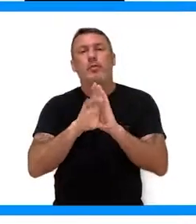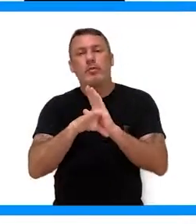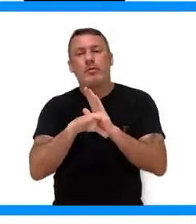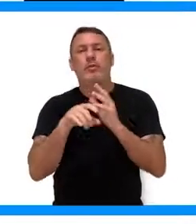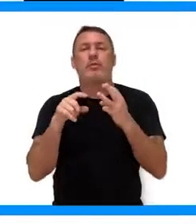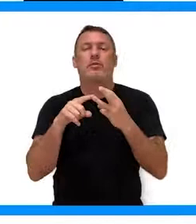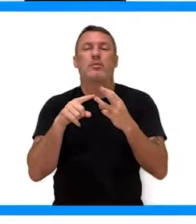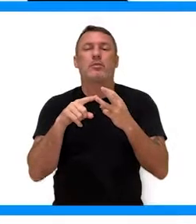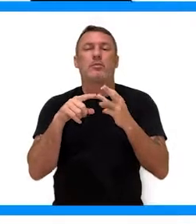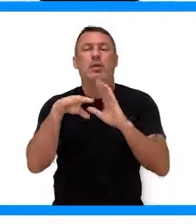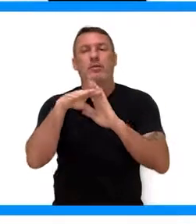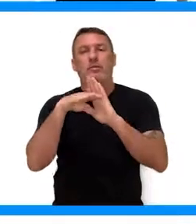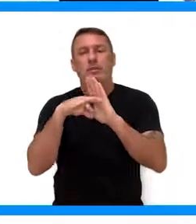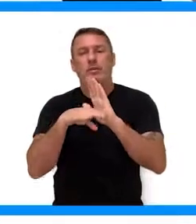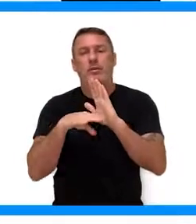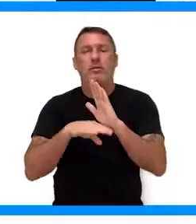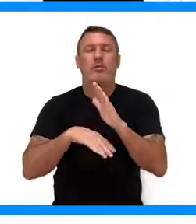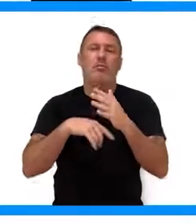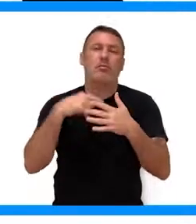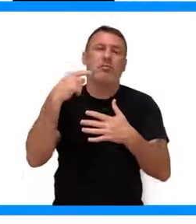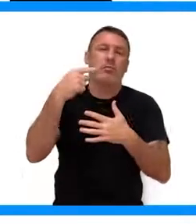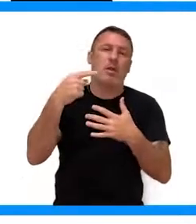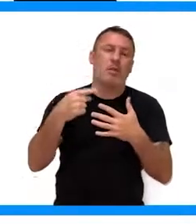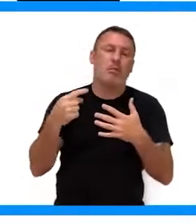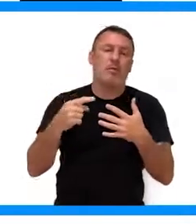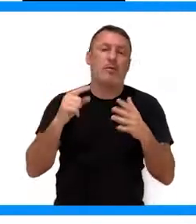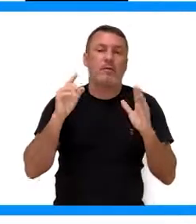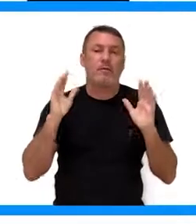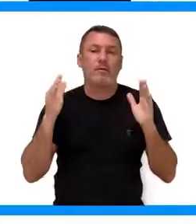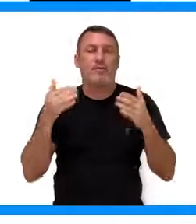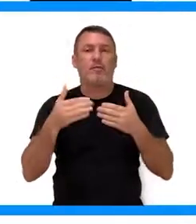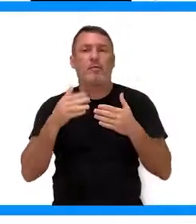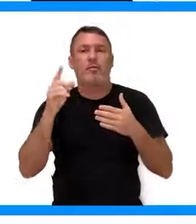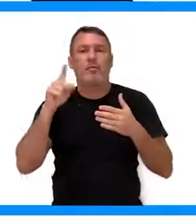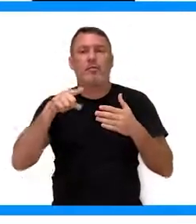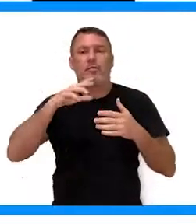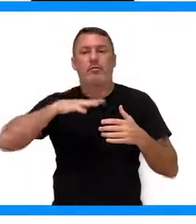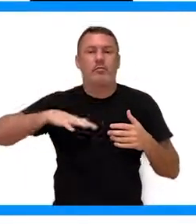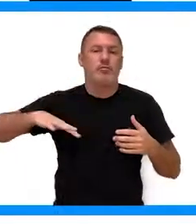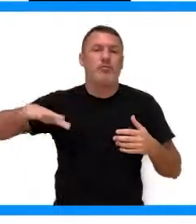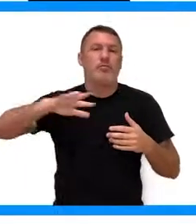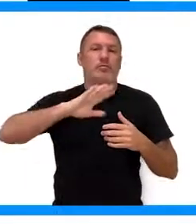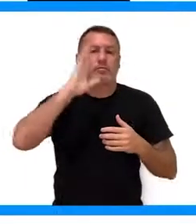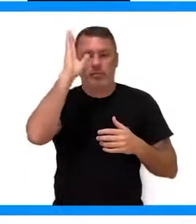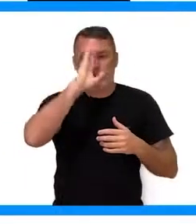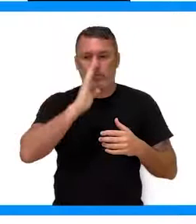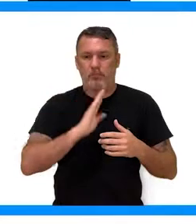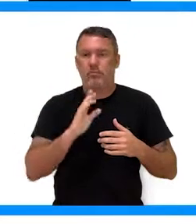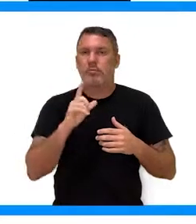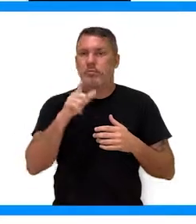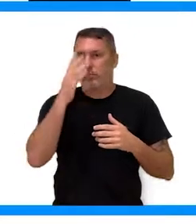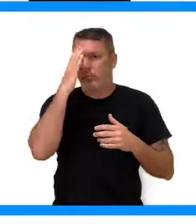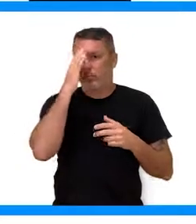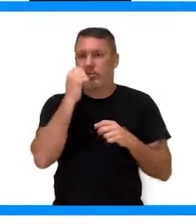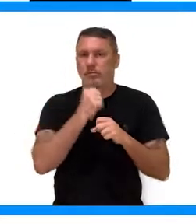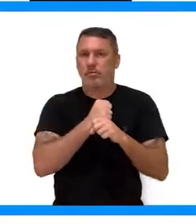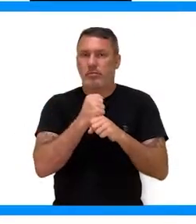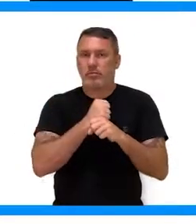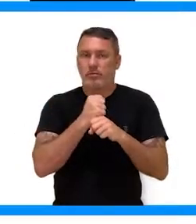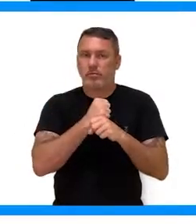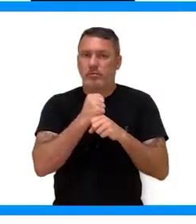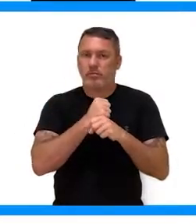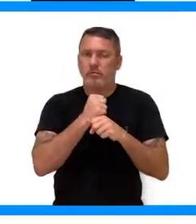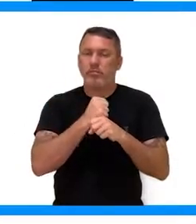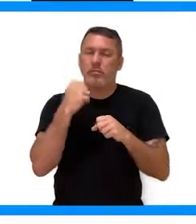classificações, distinções, todas relacionadas ao cenário brasileiro. Chama a sua atenção que todos os anos